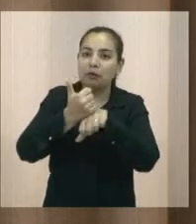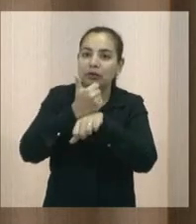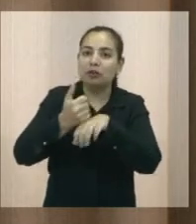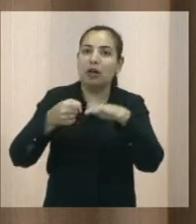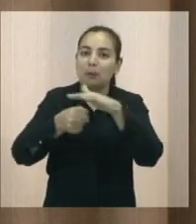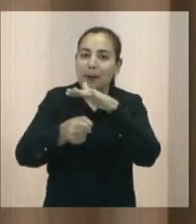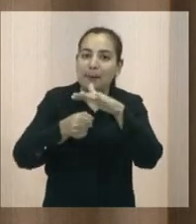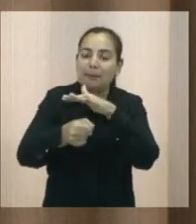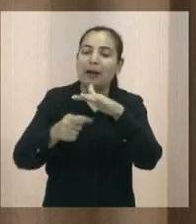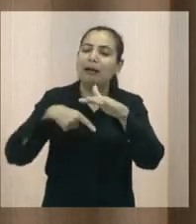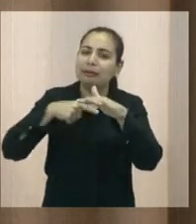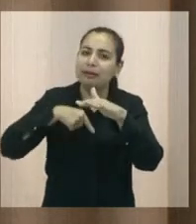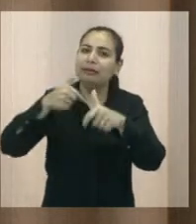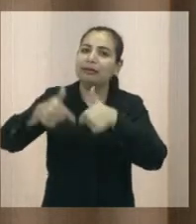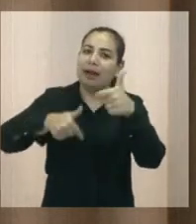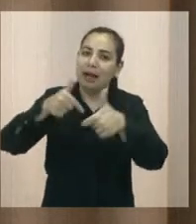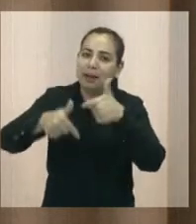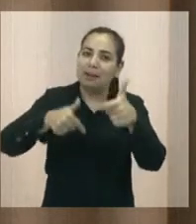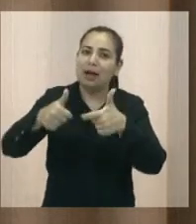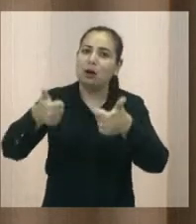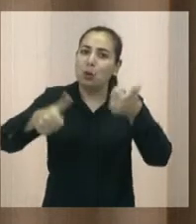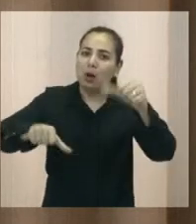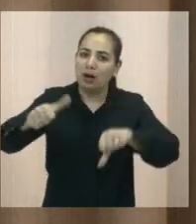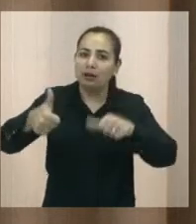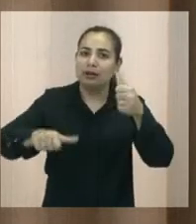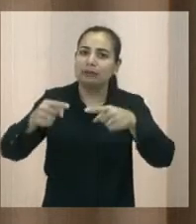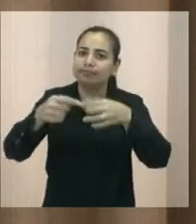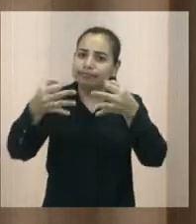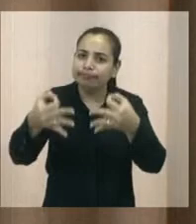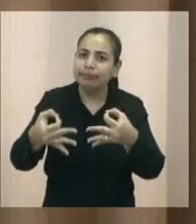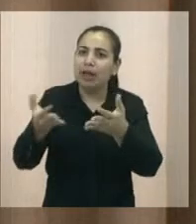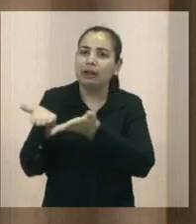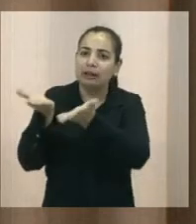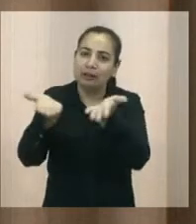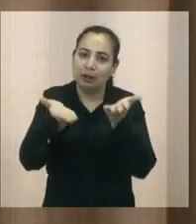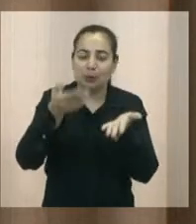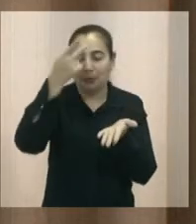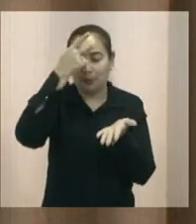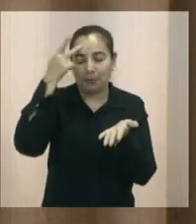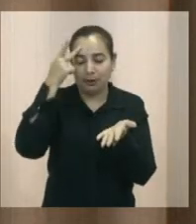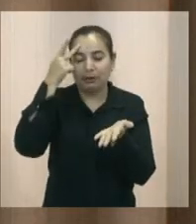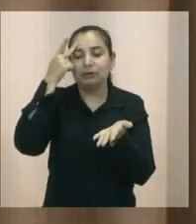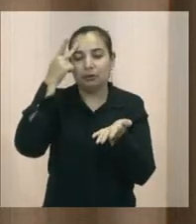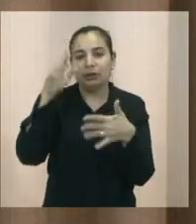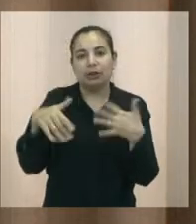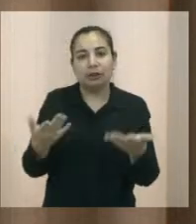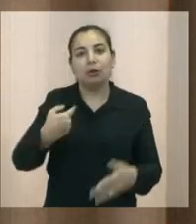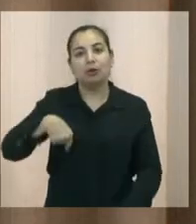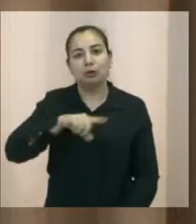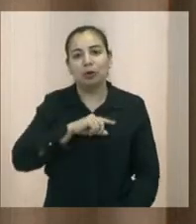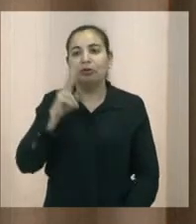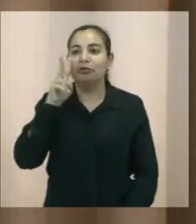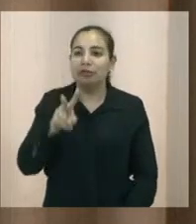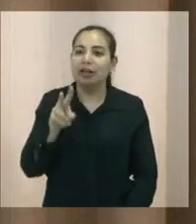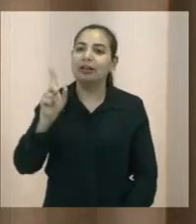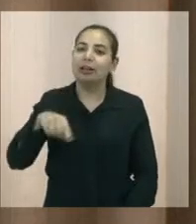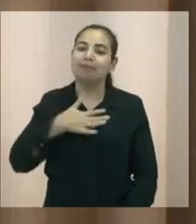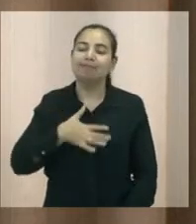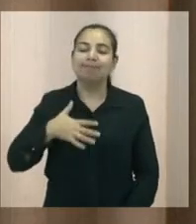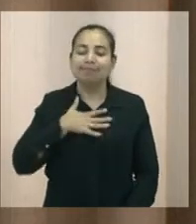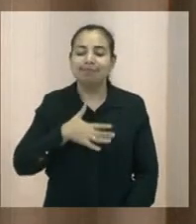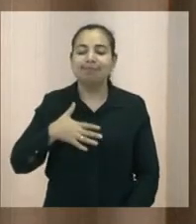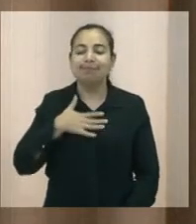possa prestar com mais qualidade o atendimento à população. Então, para nós é fundamental